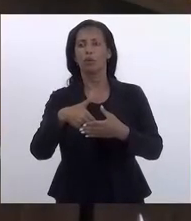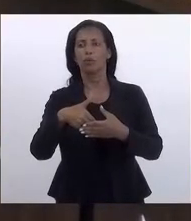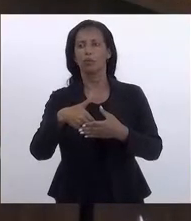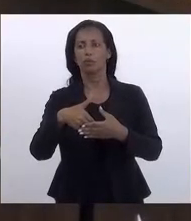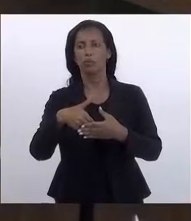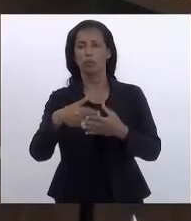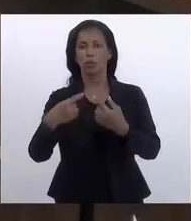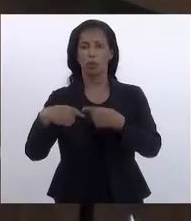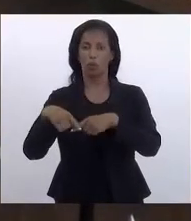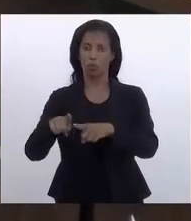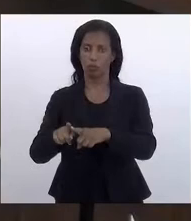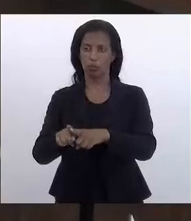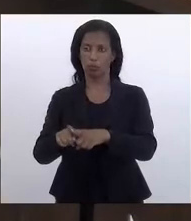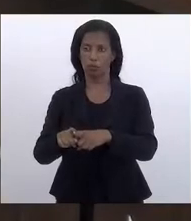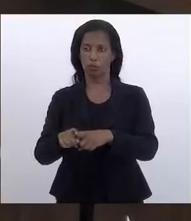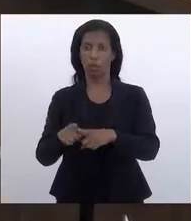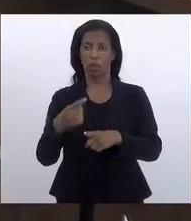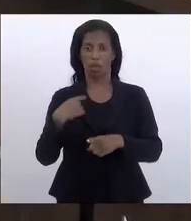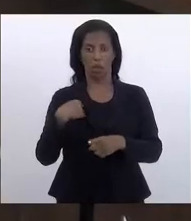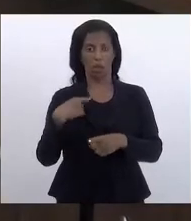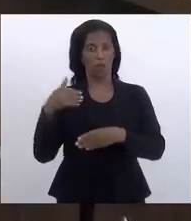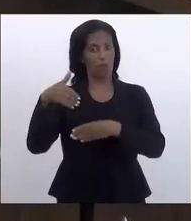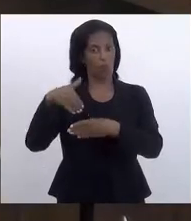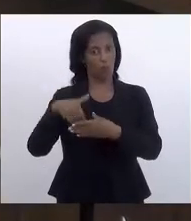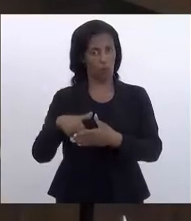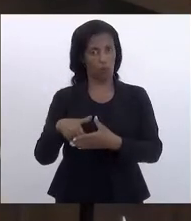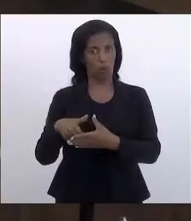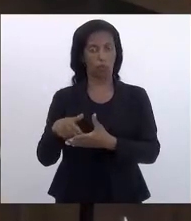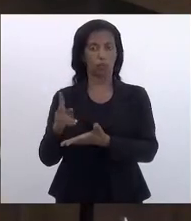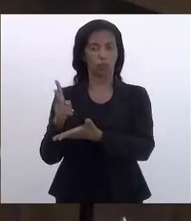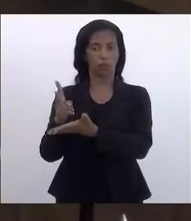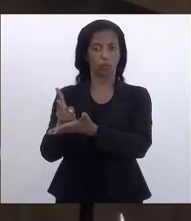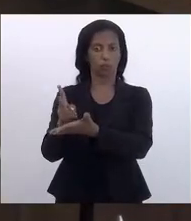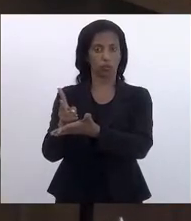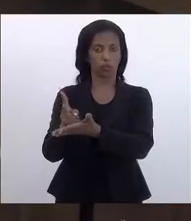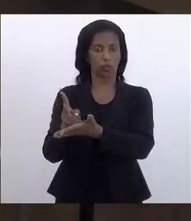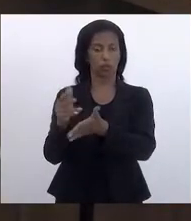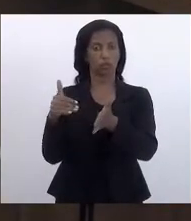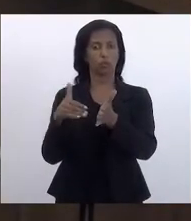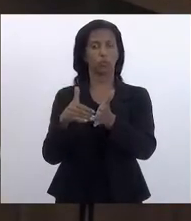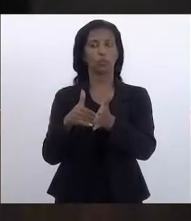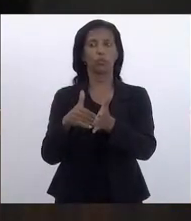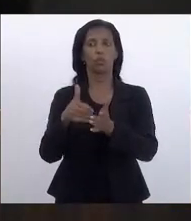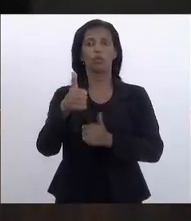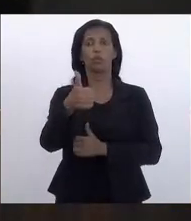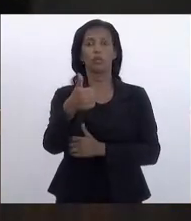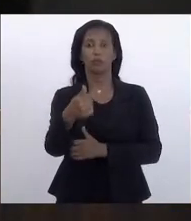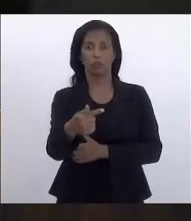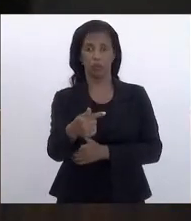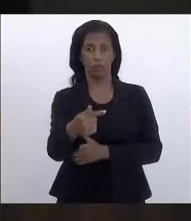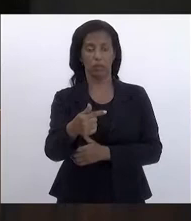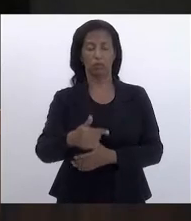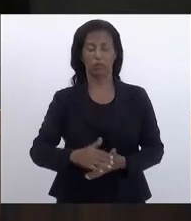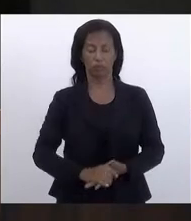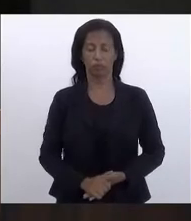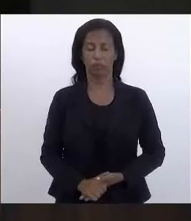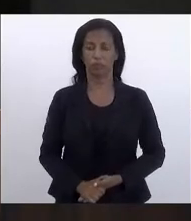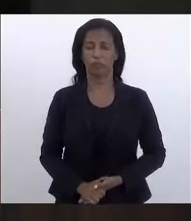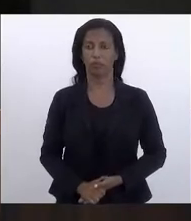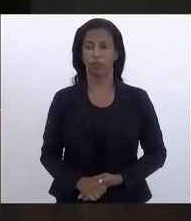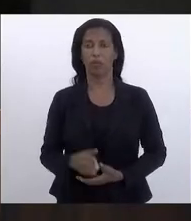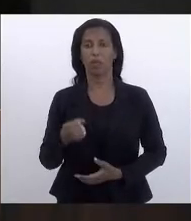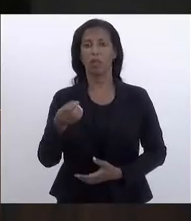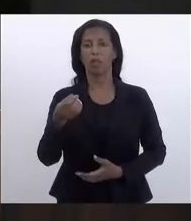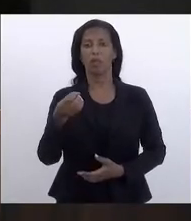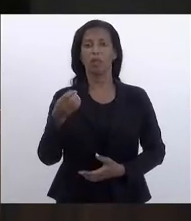eu voto pela manutenção do veto do último projeto tá do qual do décimo sétimo ok então um novo